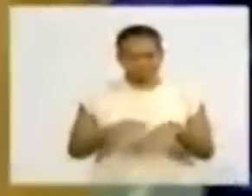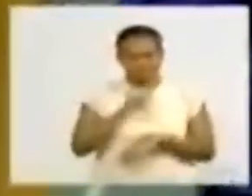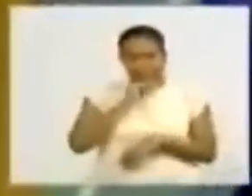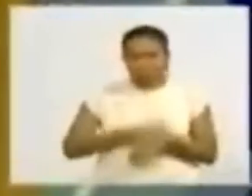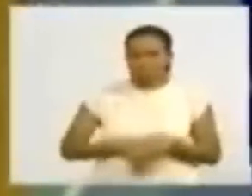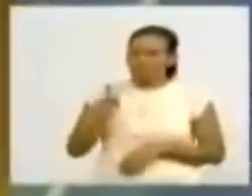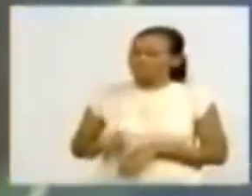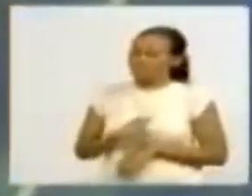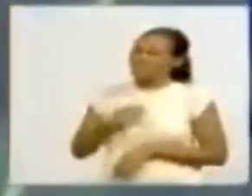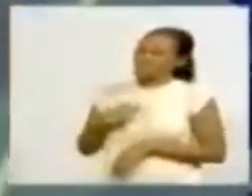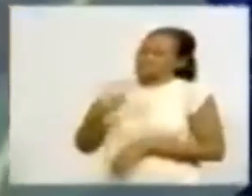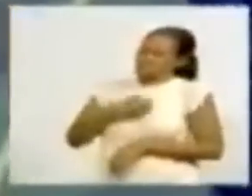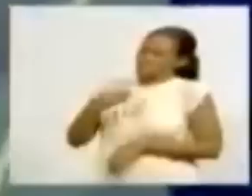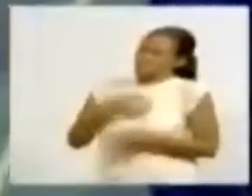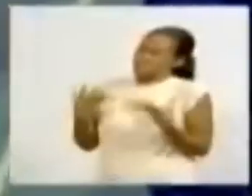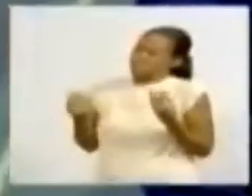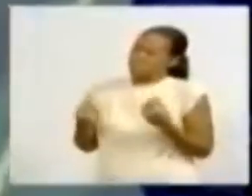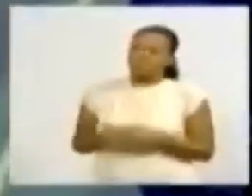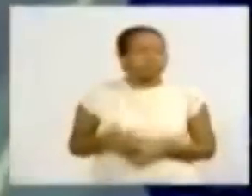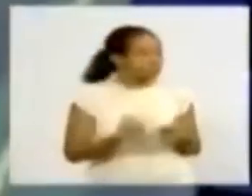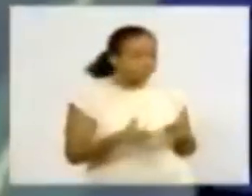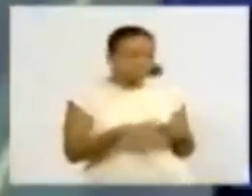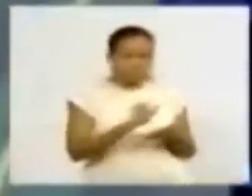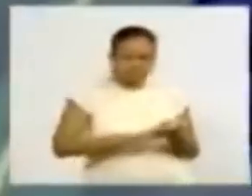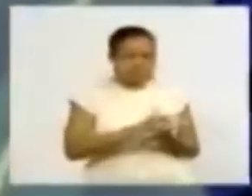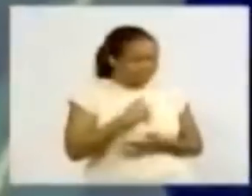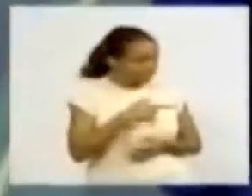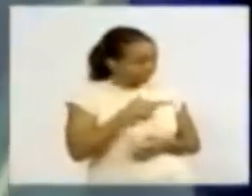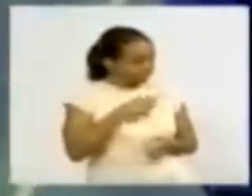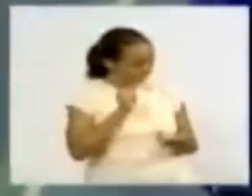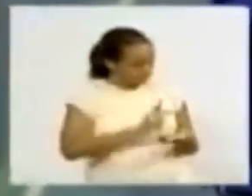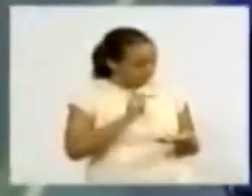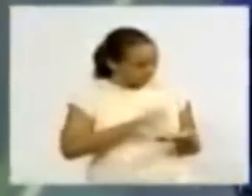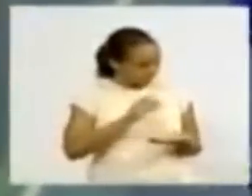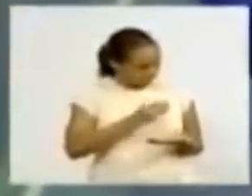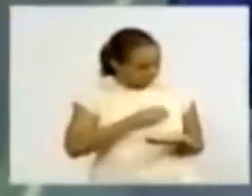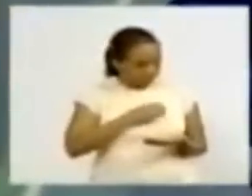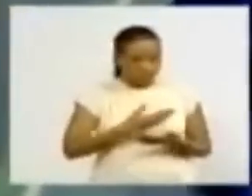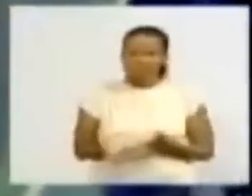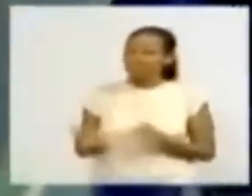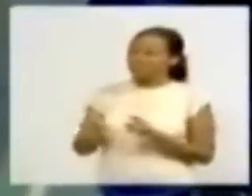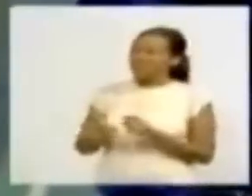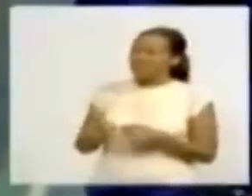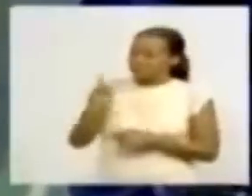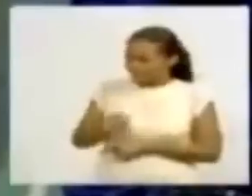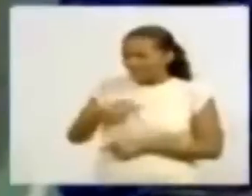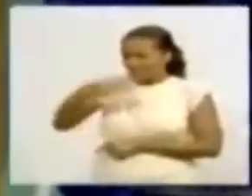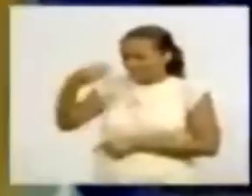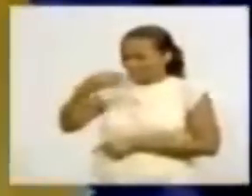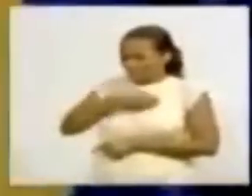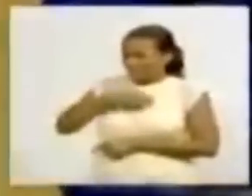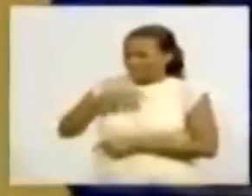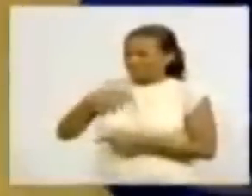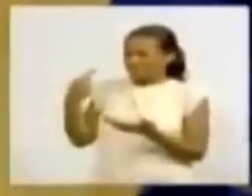Padre, eu tenho pecado demais. Não tem problema, eu também tenho. Padre, eu sou miserável demais também. Não tem problema, eu sou.